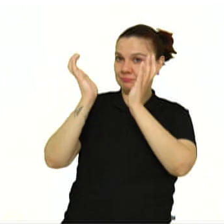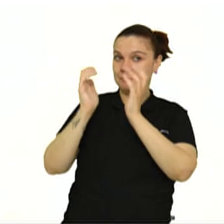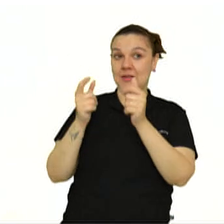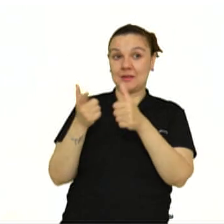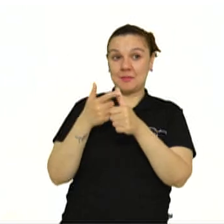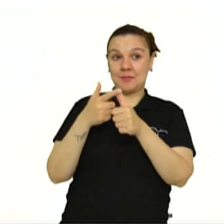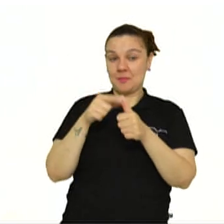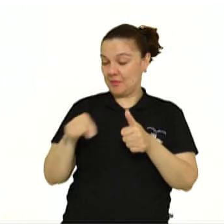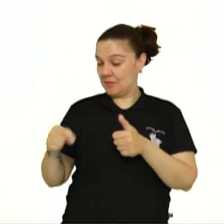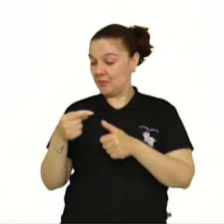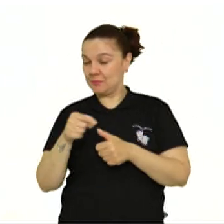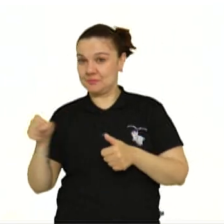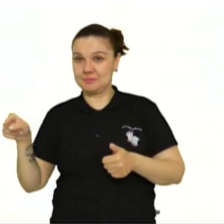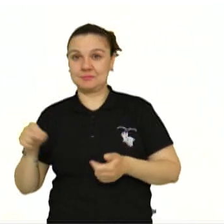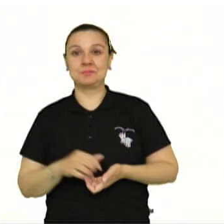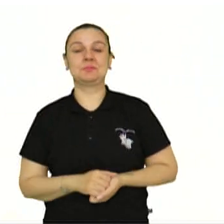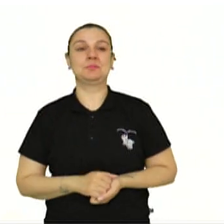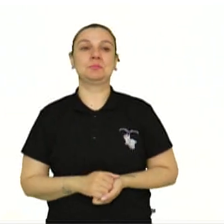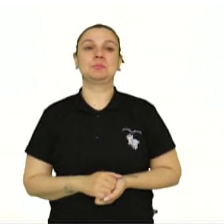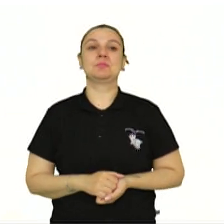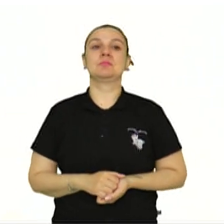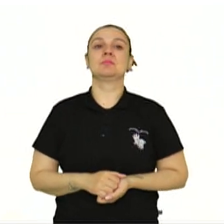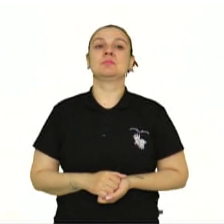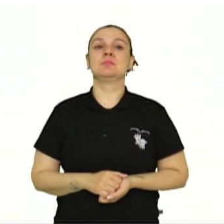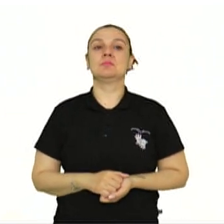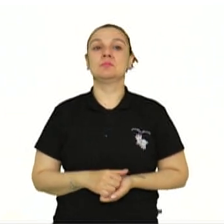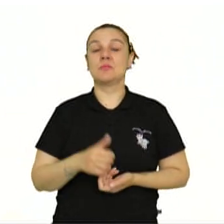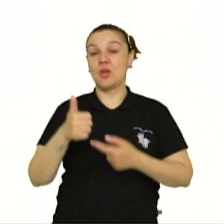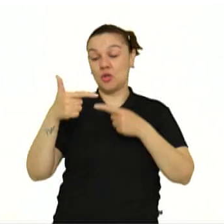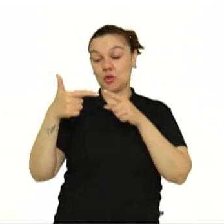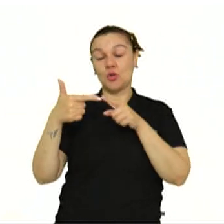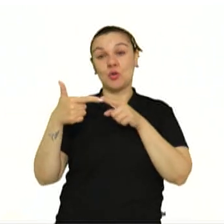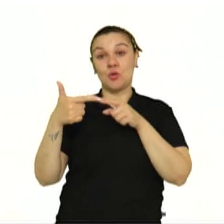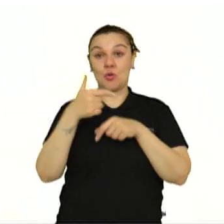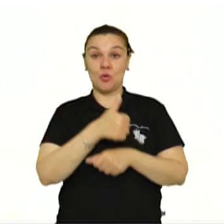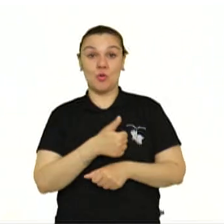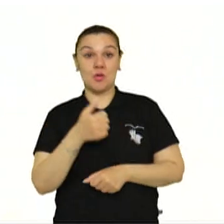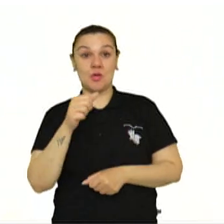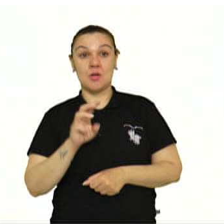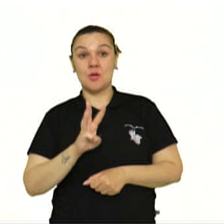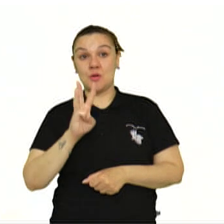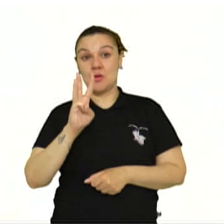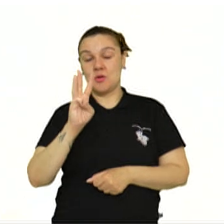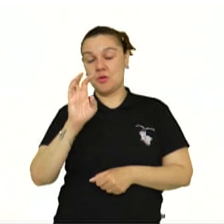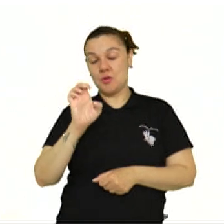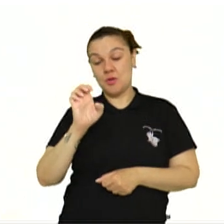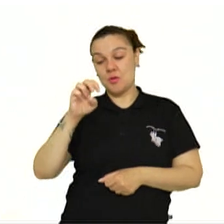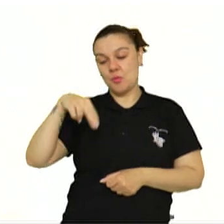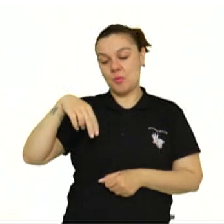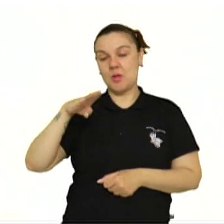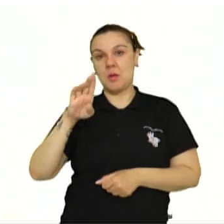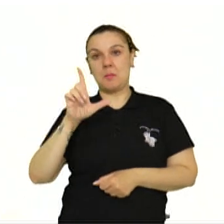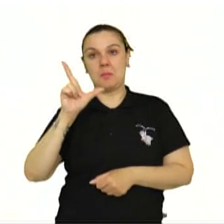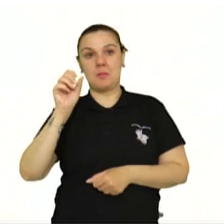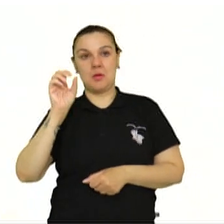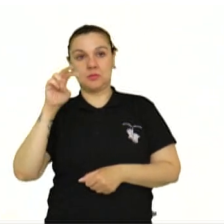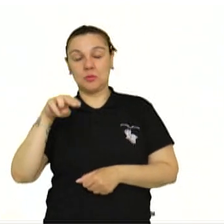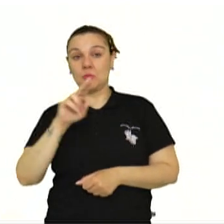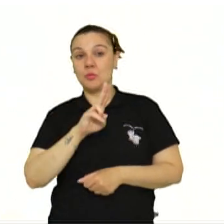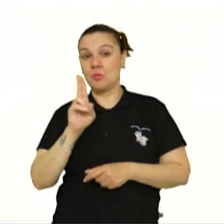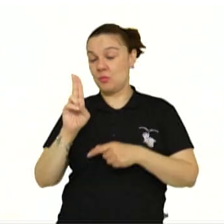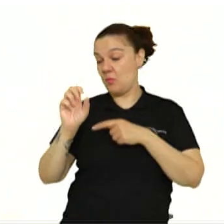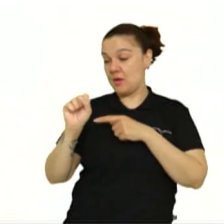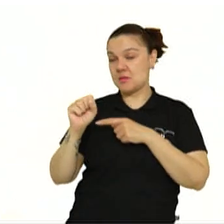desde a primeira até o último que ele foi campeão. Ele tem 2 títulos também de Wimbledon, 4 títulos de US